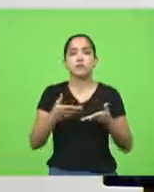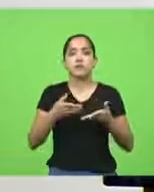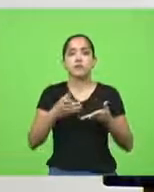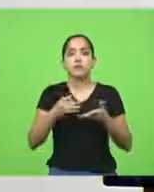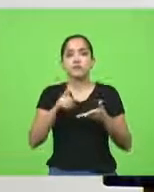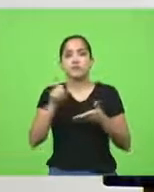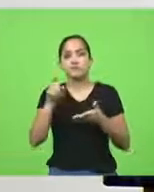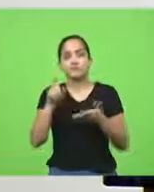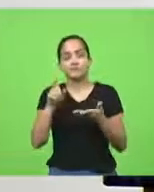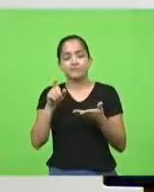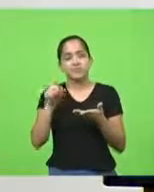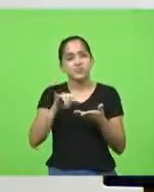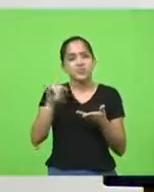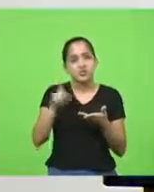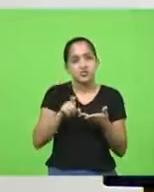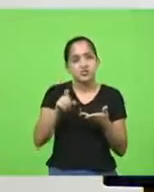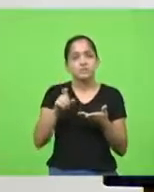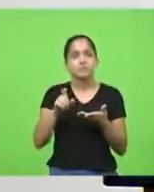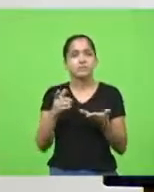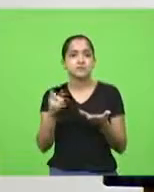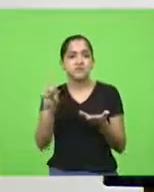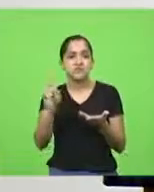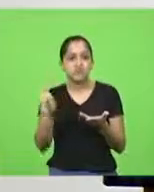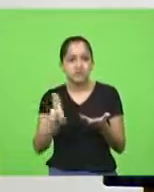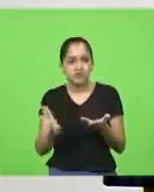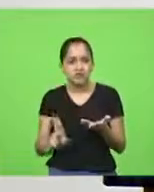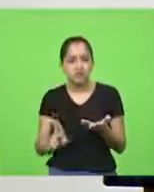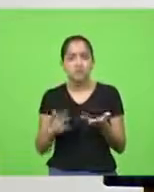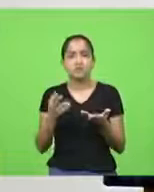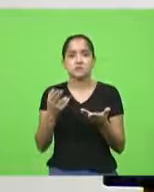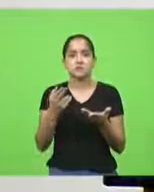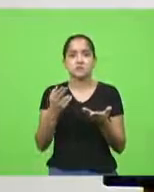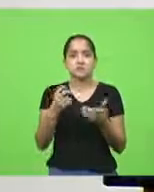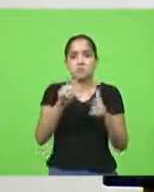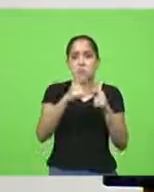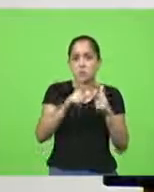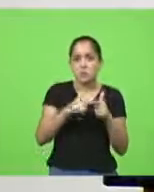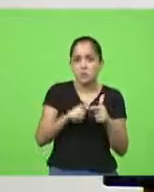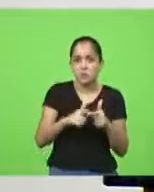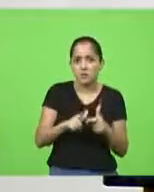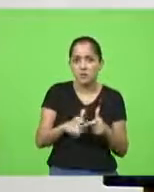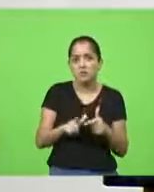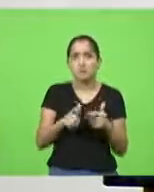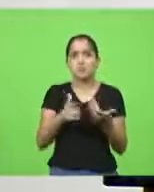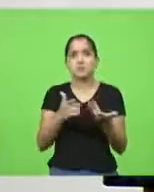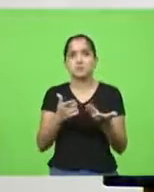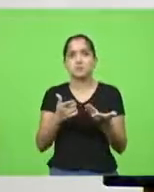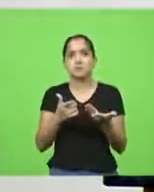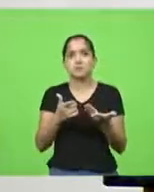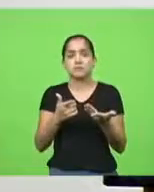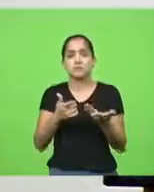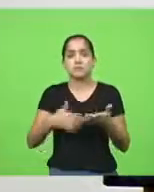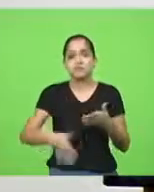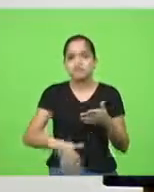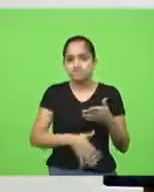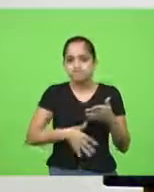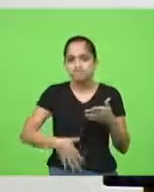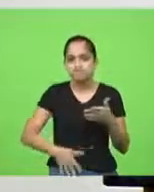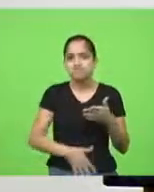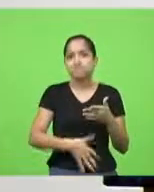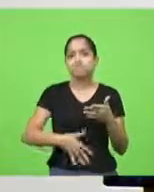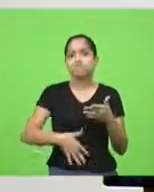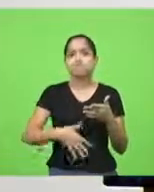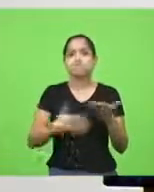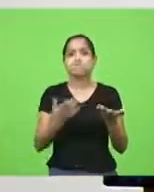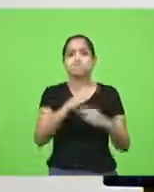Ela internou na quinta-feira com uma infecção urinária. Ela ficou de quinta para sexta, sexta para sábado, sábado para domingo. Eu ficava de dia,